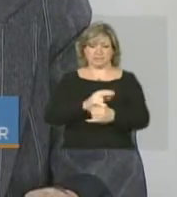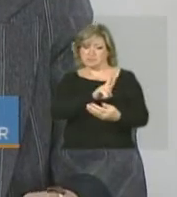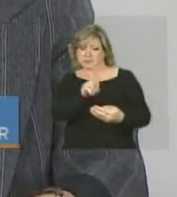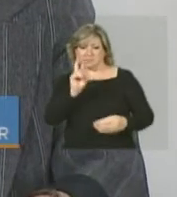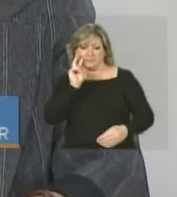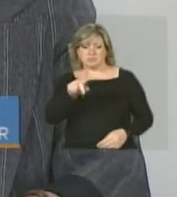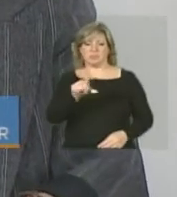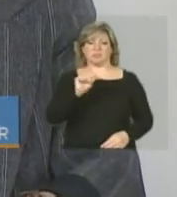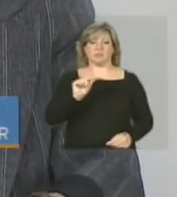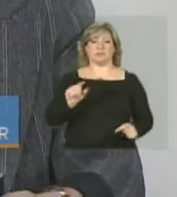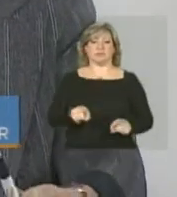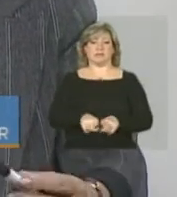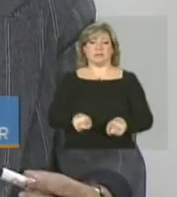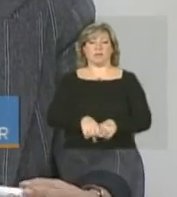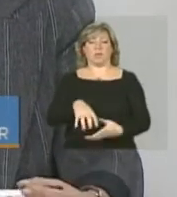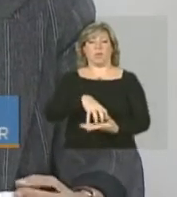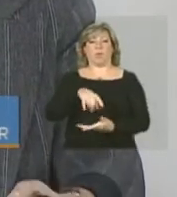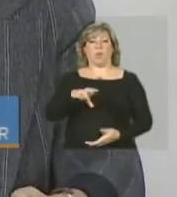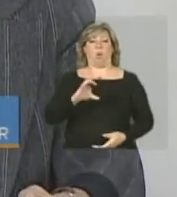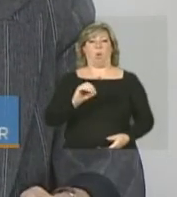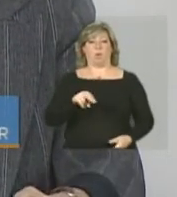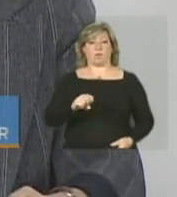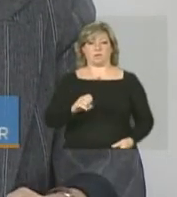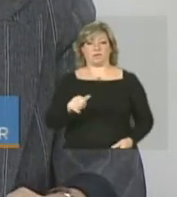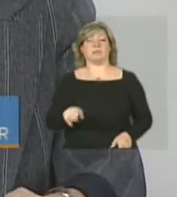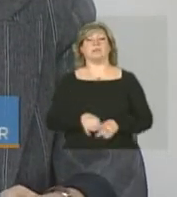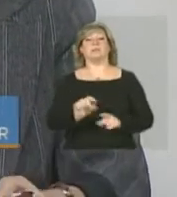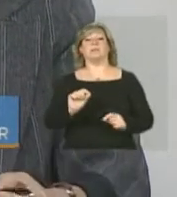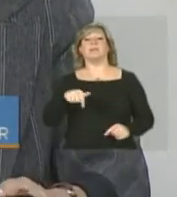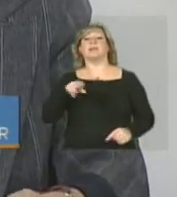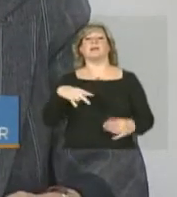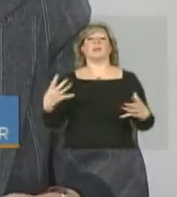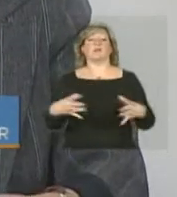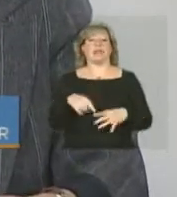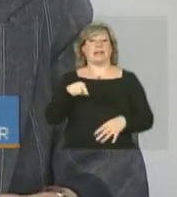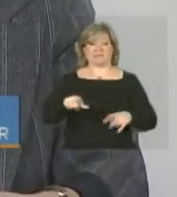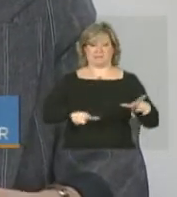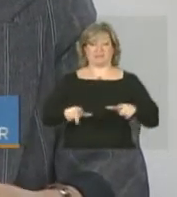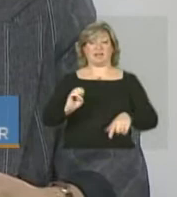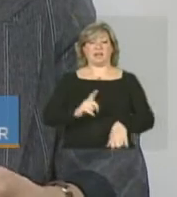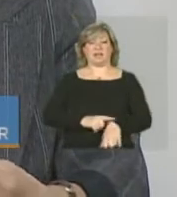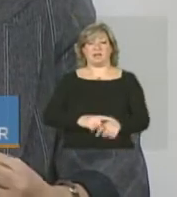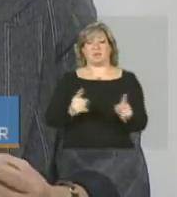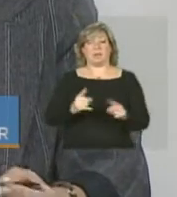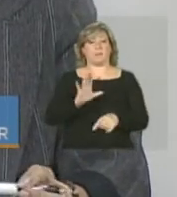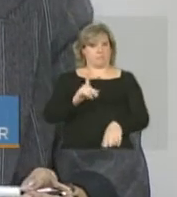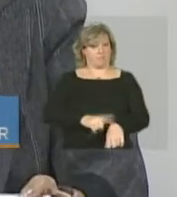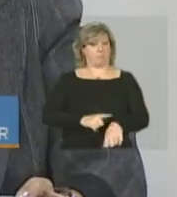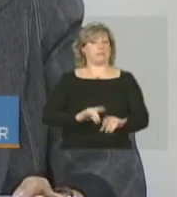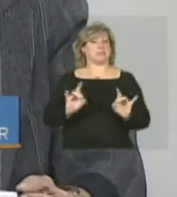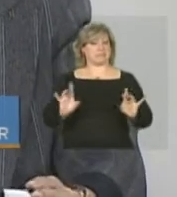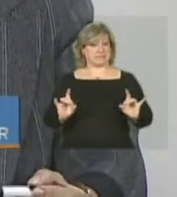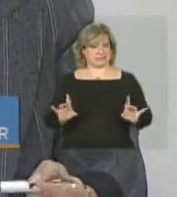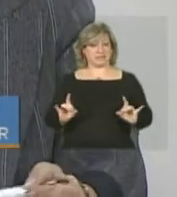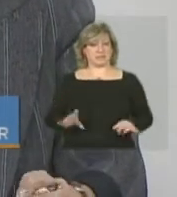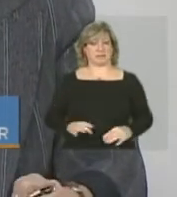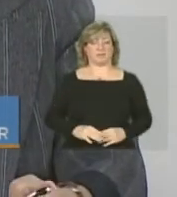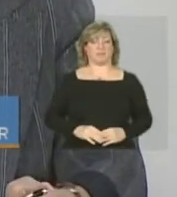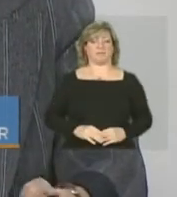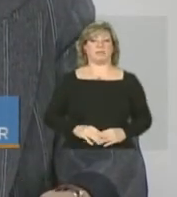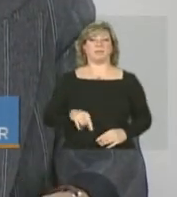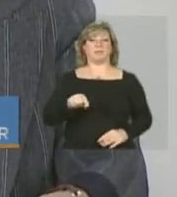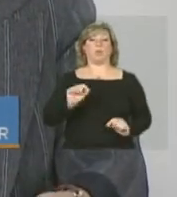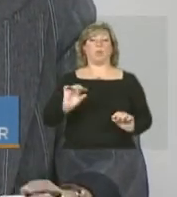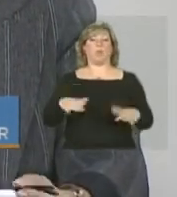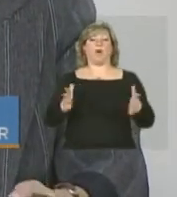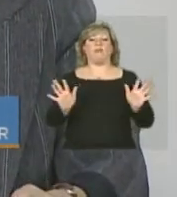da entidade também, né? E essa atividade ela tem um tempo curto, mas é um momento muito especial. É ao